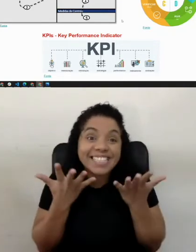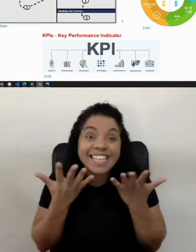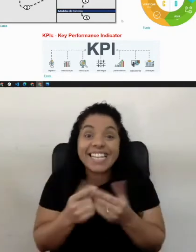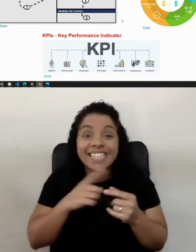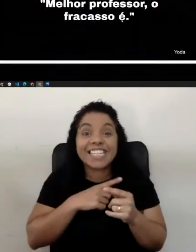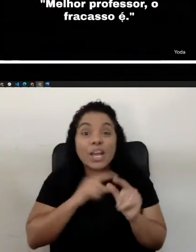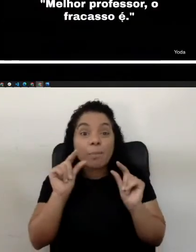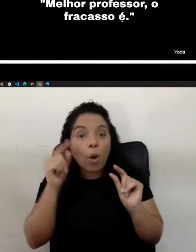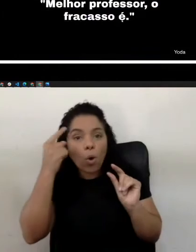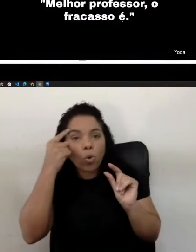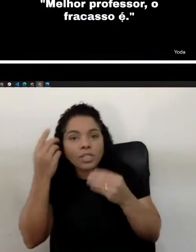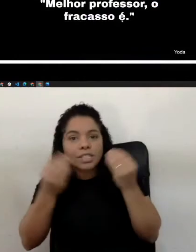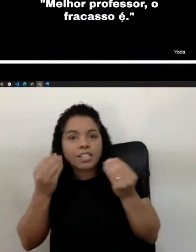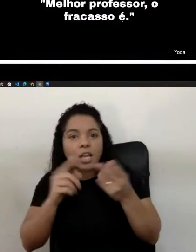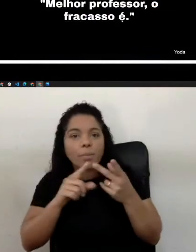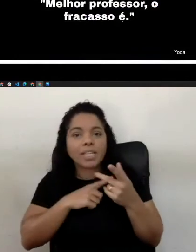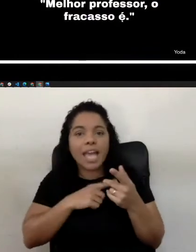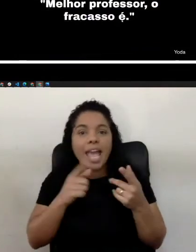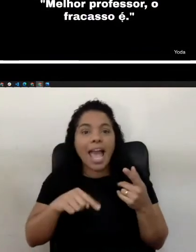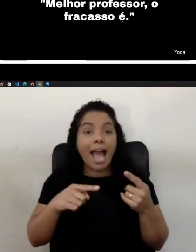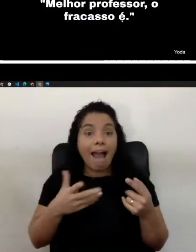do mindset de ser o inimigo mor